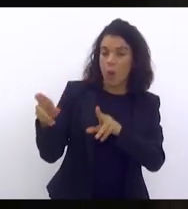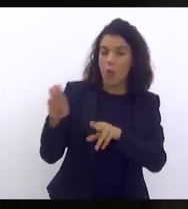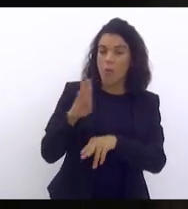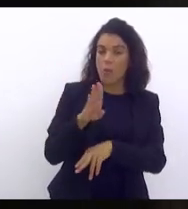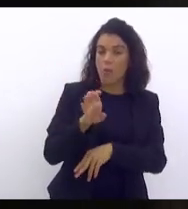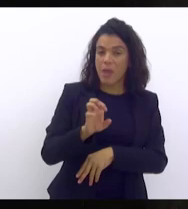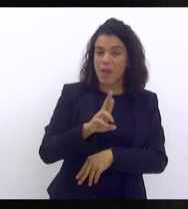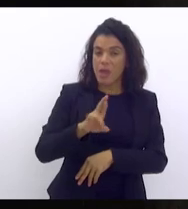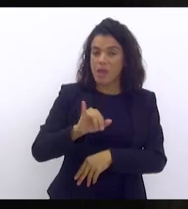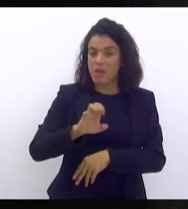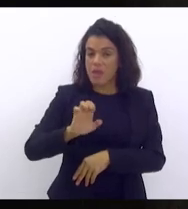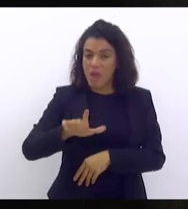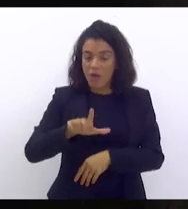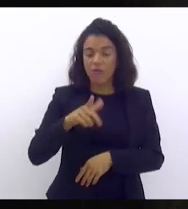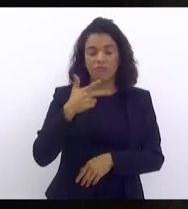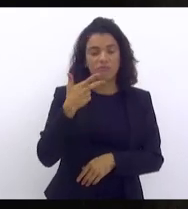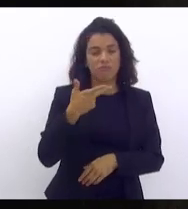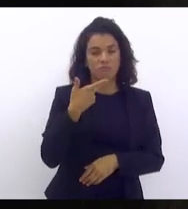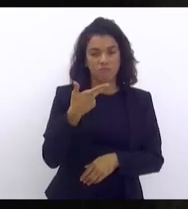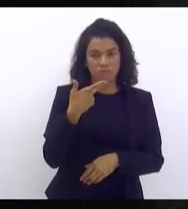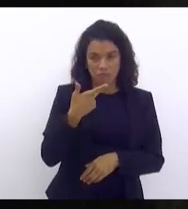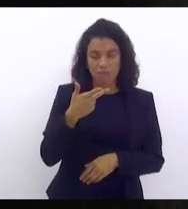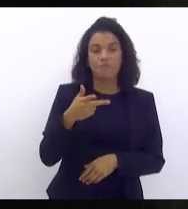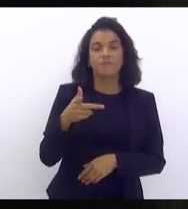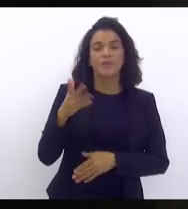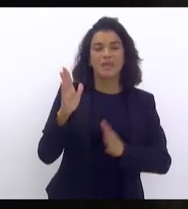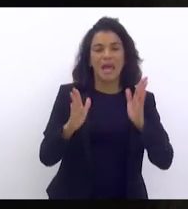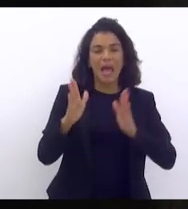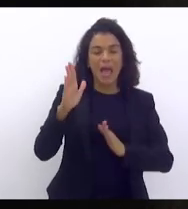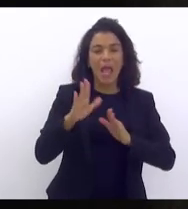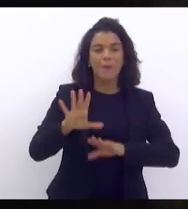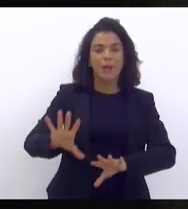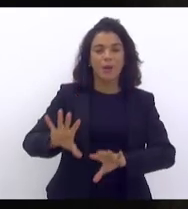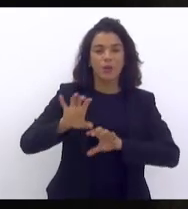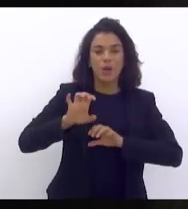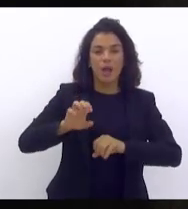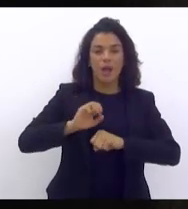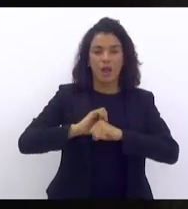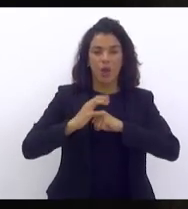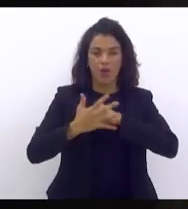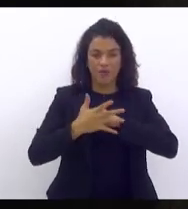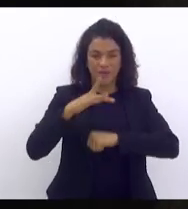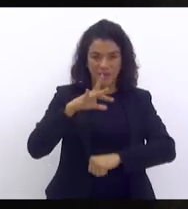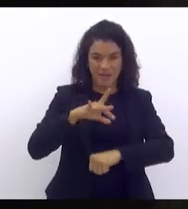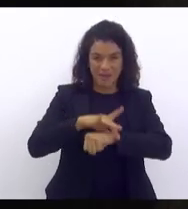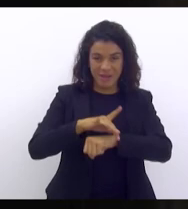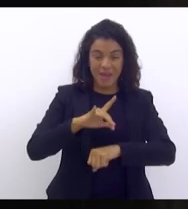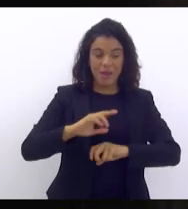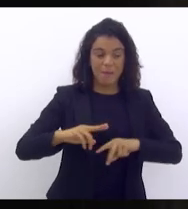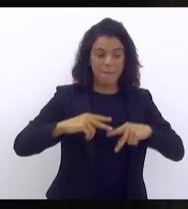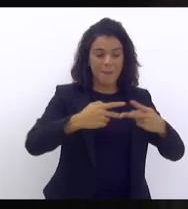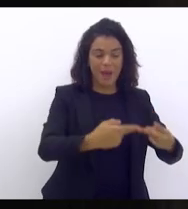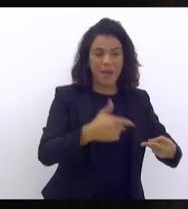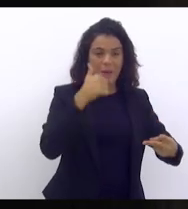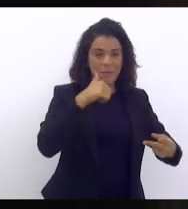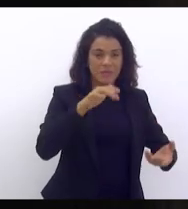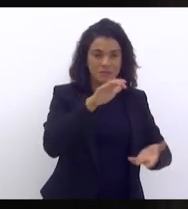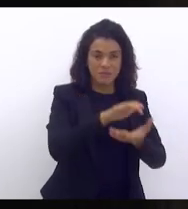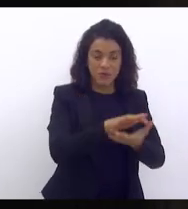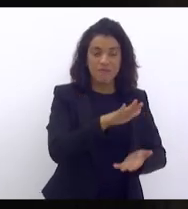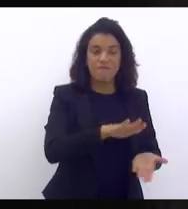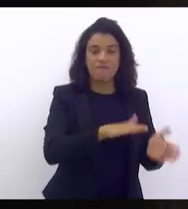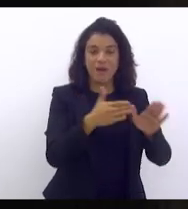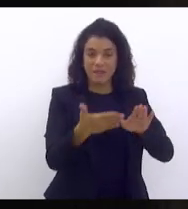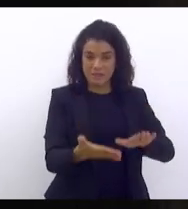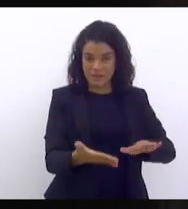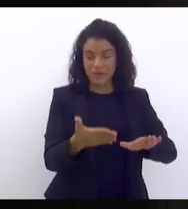falou, e ele, na época, pegou Covid e passou para a esposa dele faleceu, e ele ficou com problema